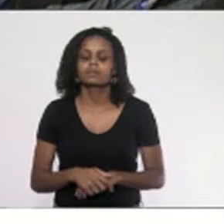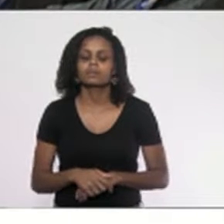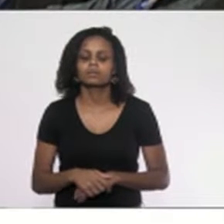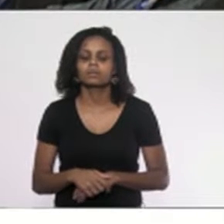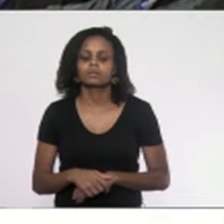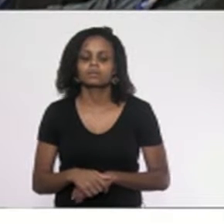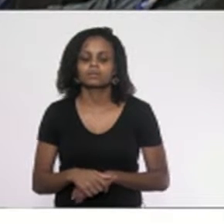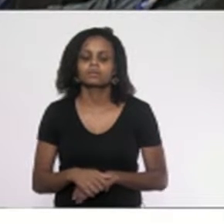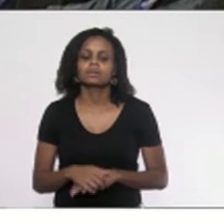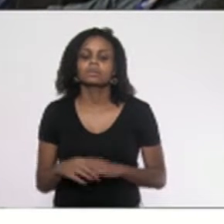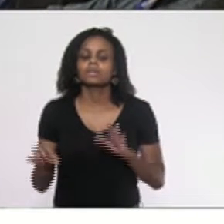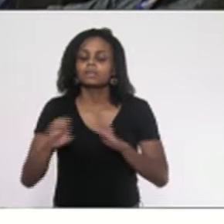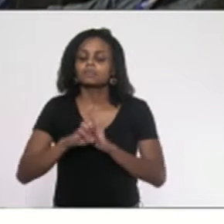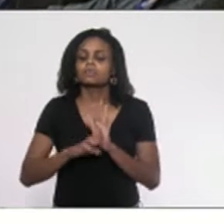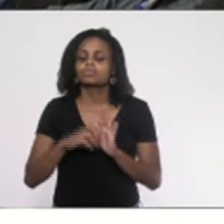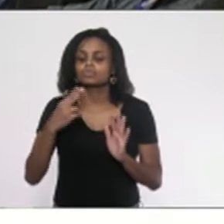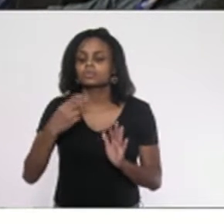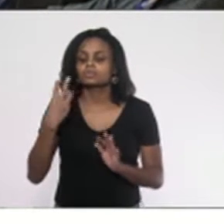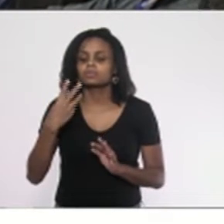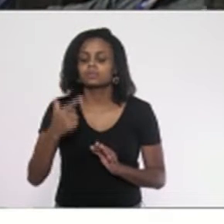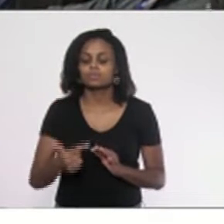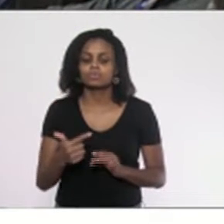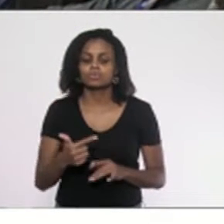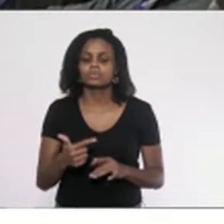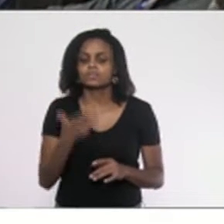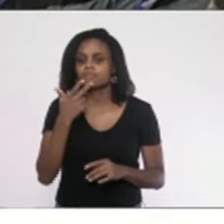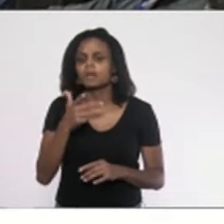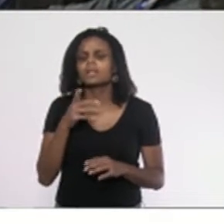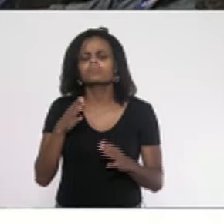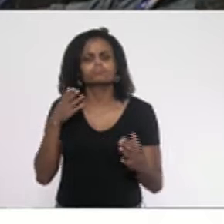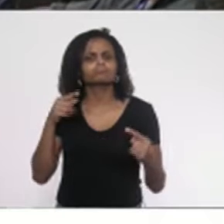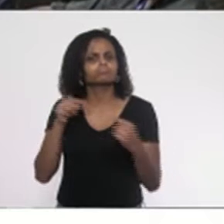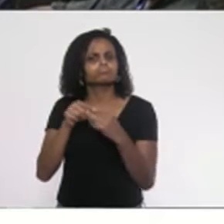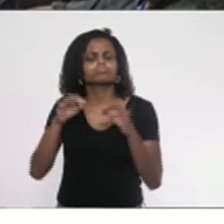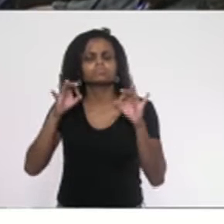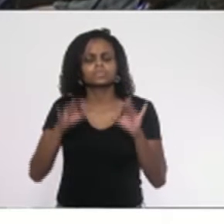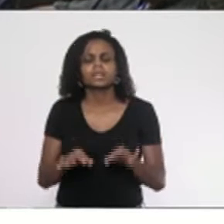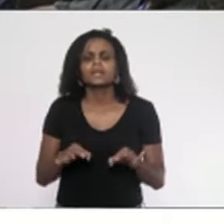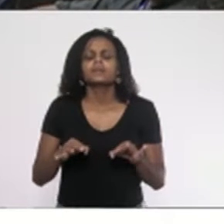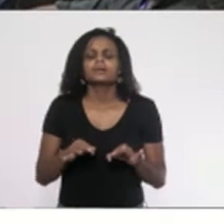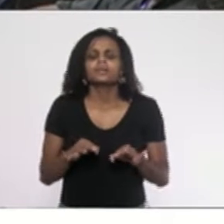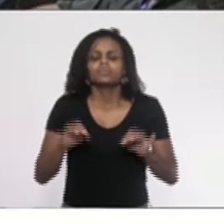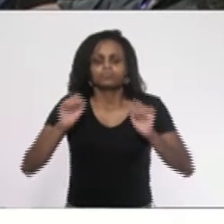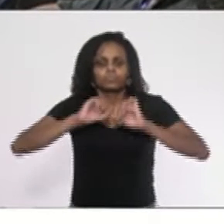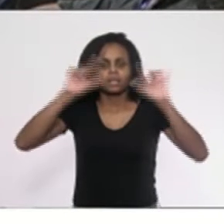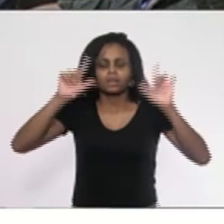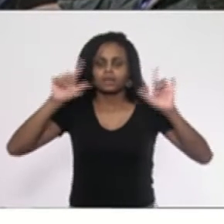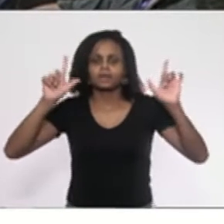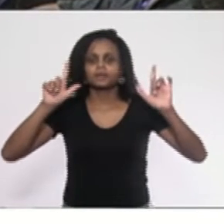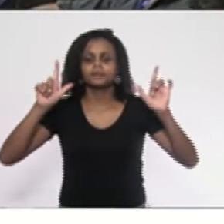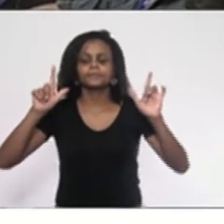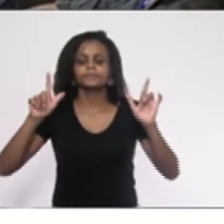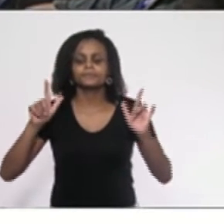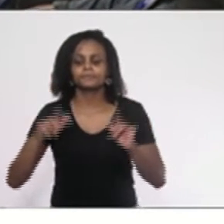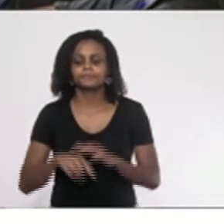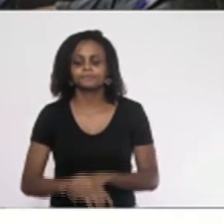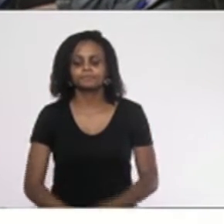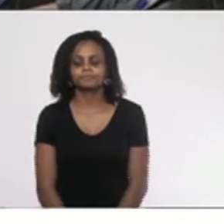emenda 232, que vai exatamente nessa direção. Quer dizer, da transparência, entendeu?